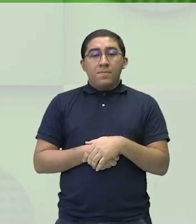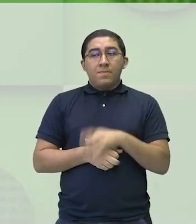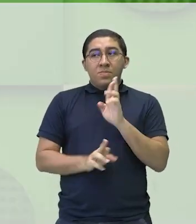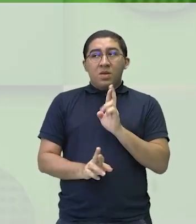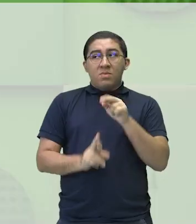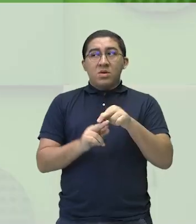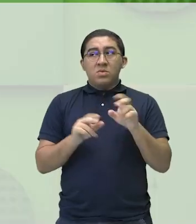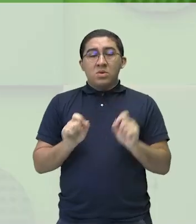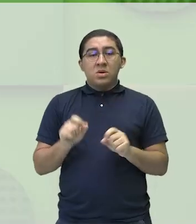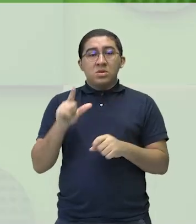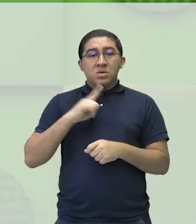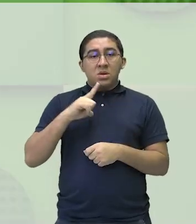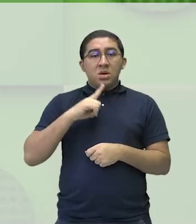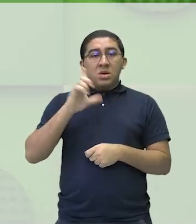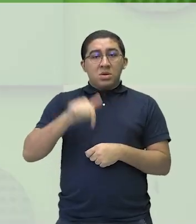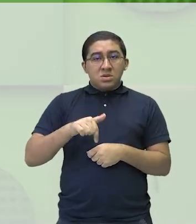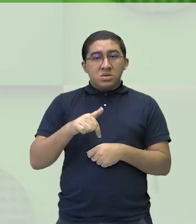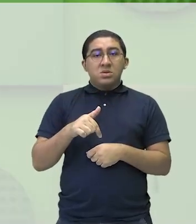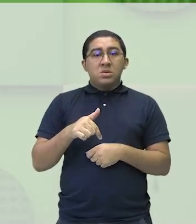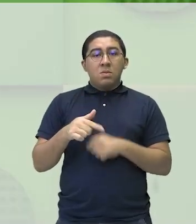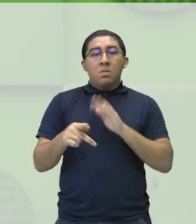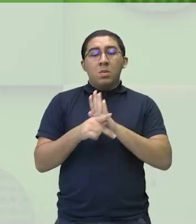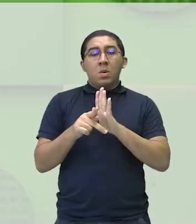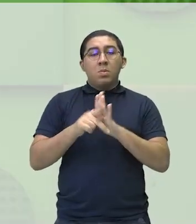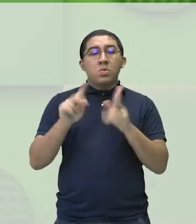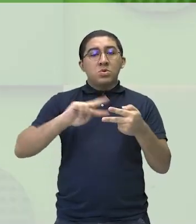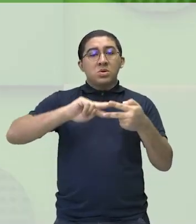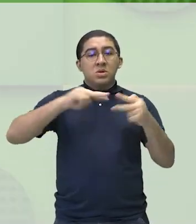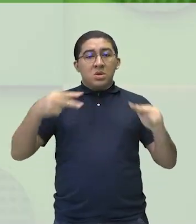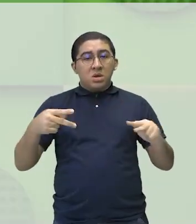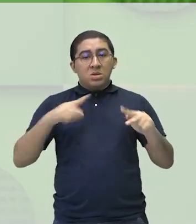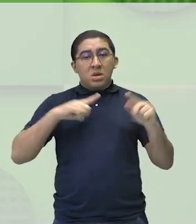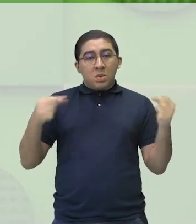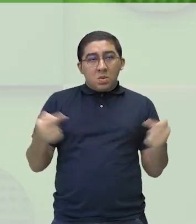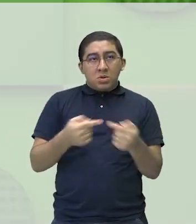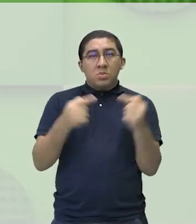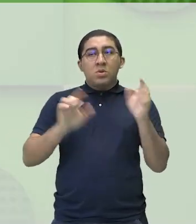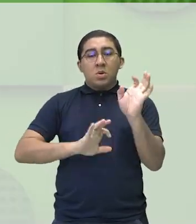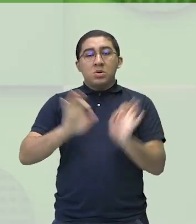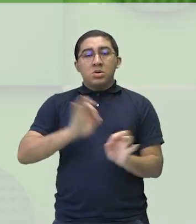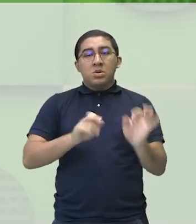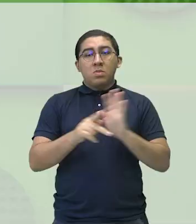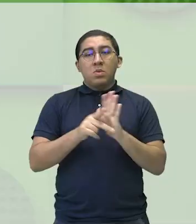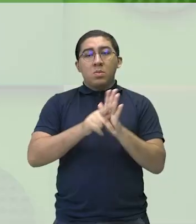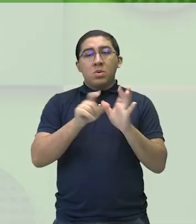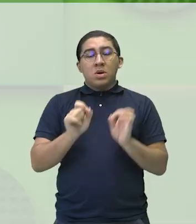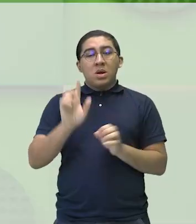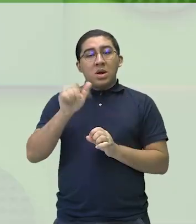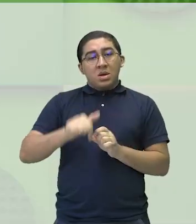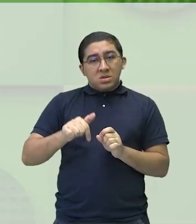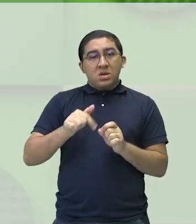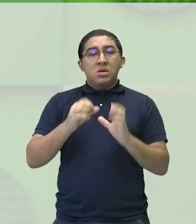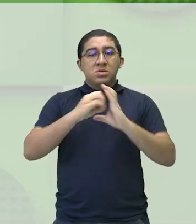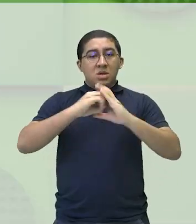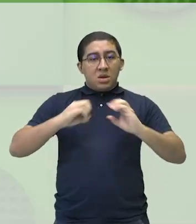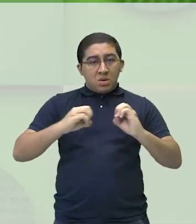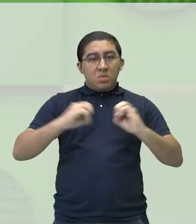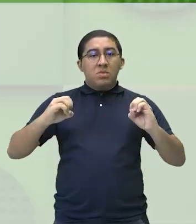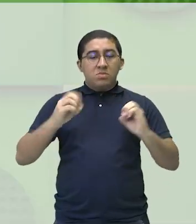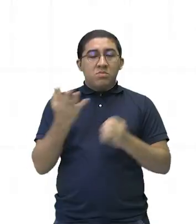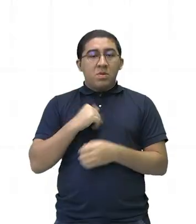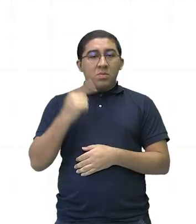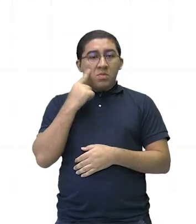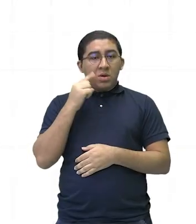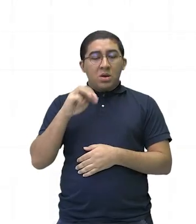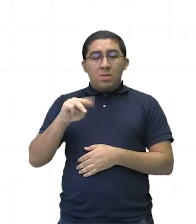essa questão do material genético estar ali distribuído durante essa divisão celular. Então, vamos à fase